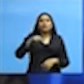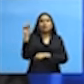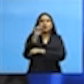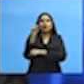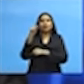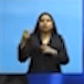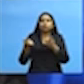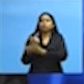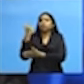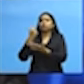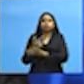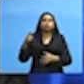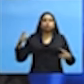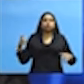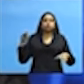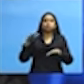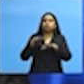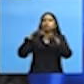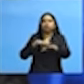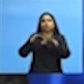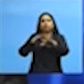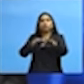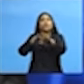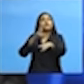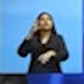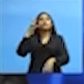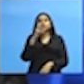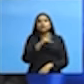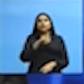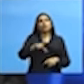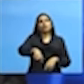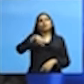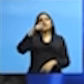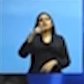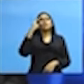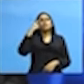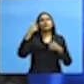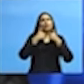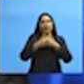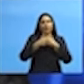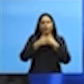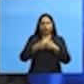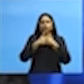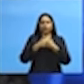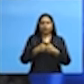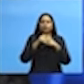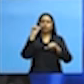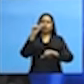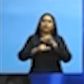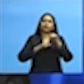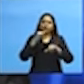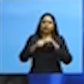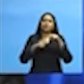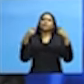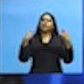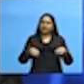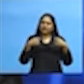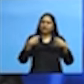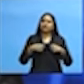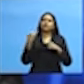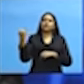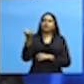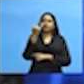Portanto, é preciso fazer imediatamente uma opção pelo transporte coletivo. A opção pelo transporte coletivo passa